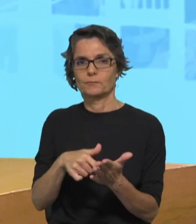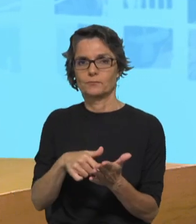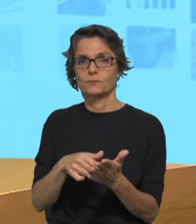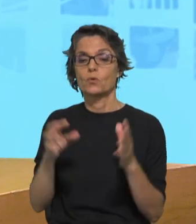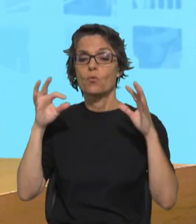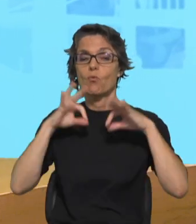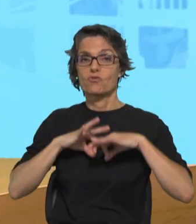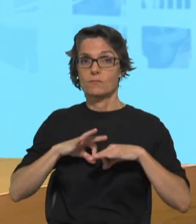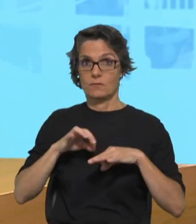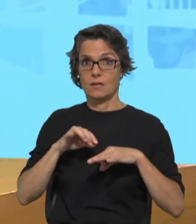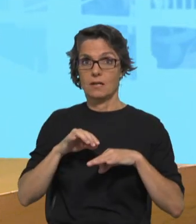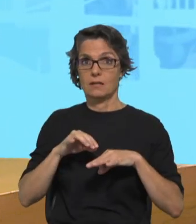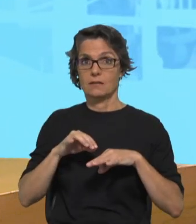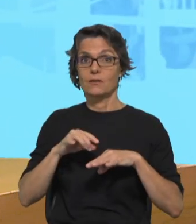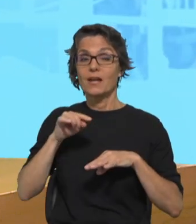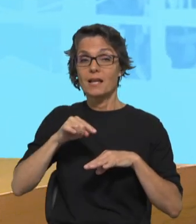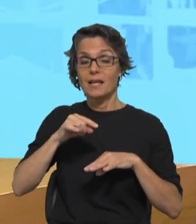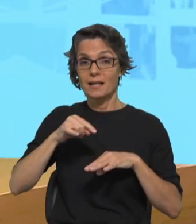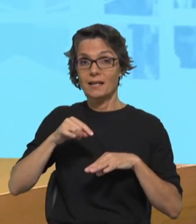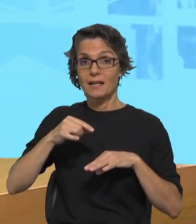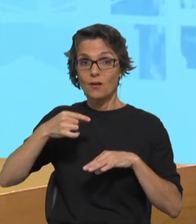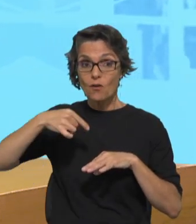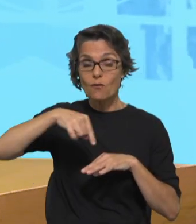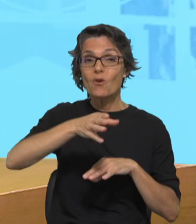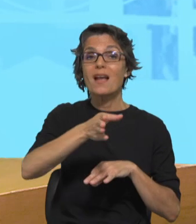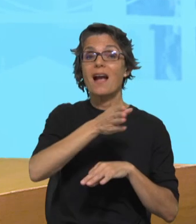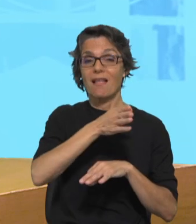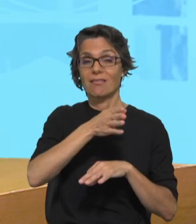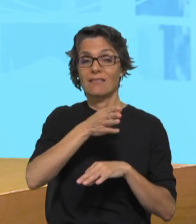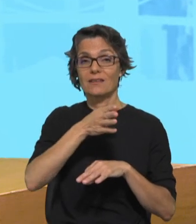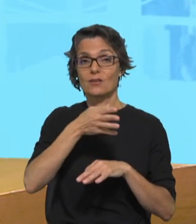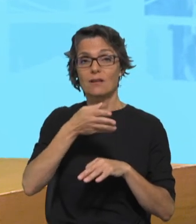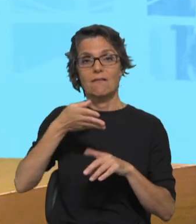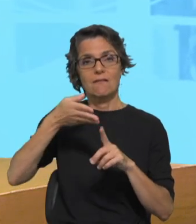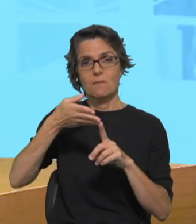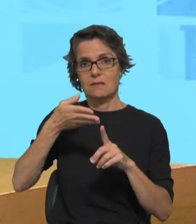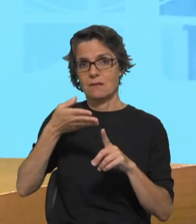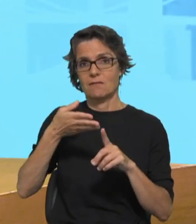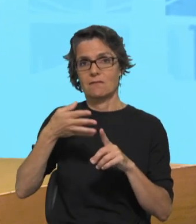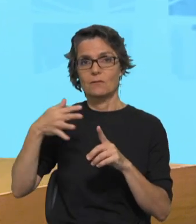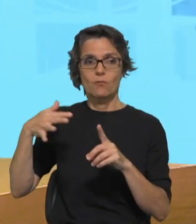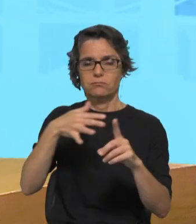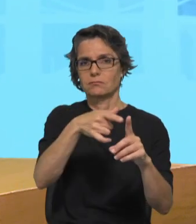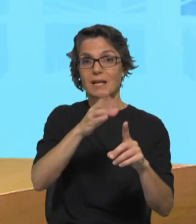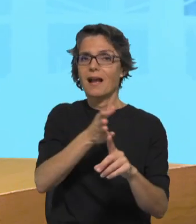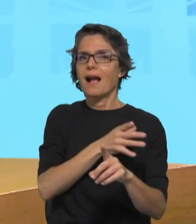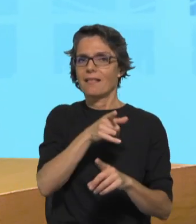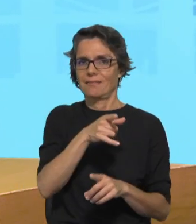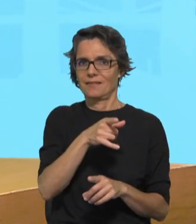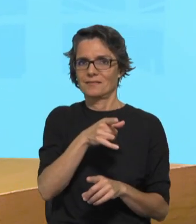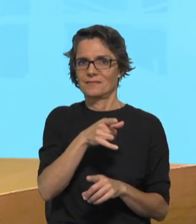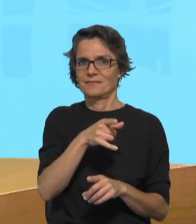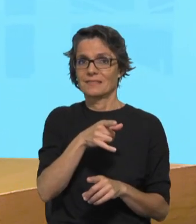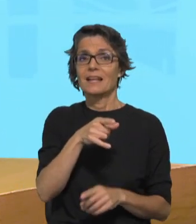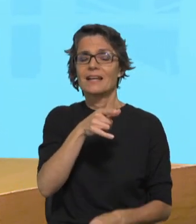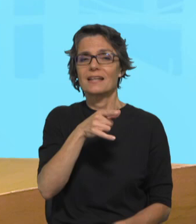Santo antecipou-se visivelmente à ação apostólica. O que é que isto quer dizer? Isto é